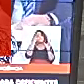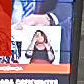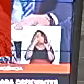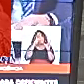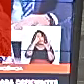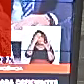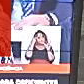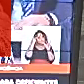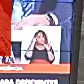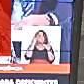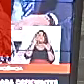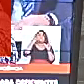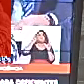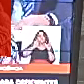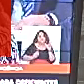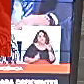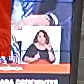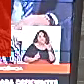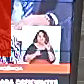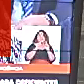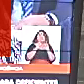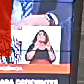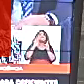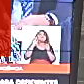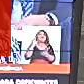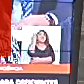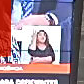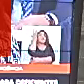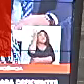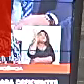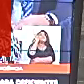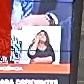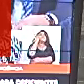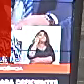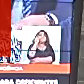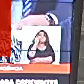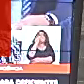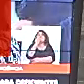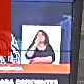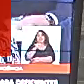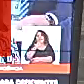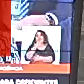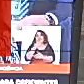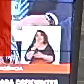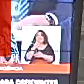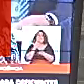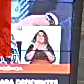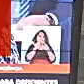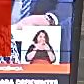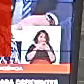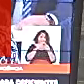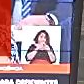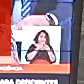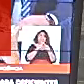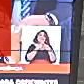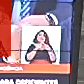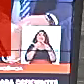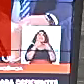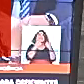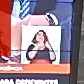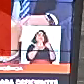um cenário de agravamento da situação do setor. Um deles, transporte clandestino, que, como todos sabem, é um transporte